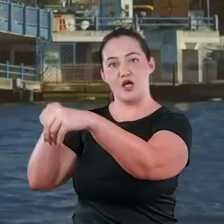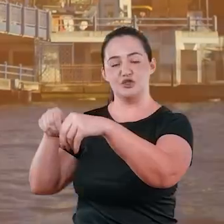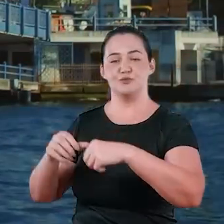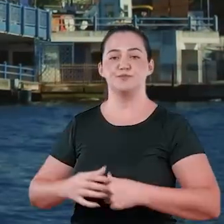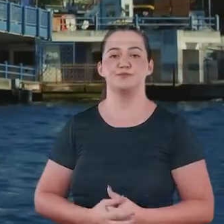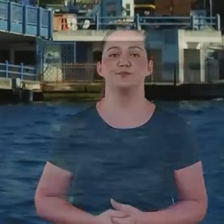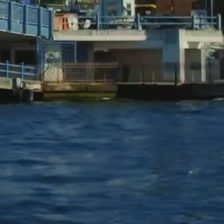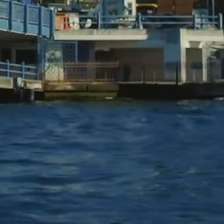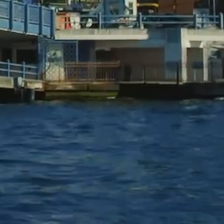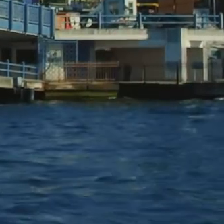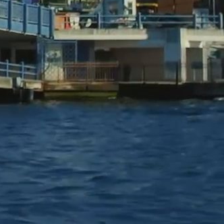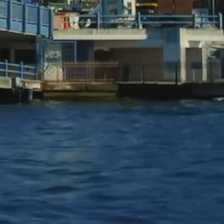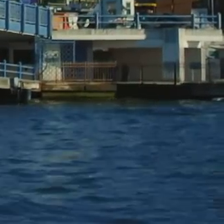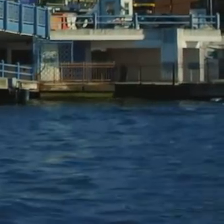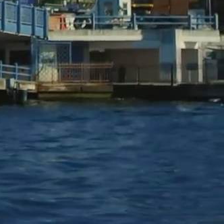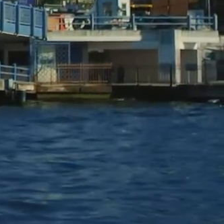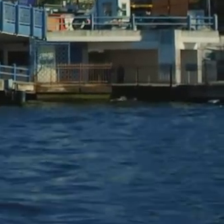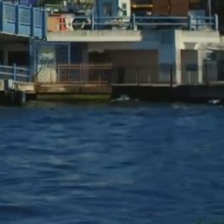calcedônios.